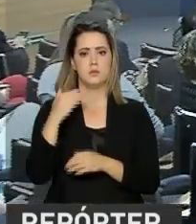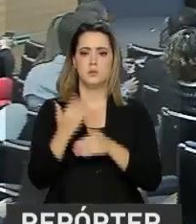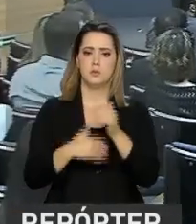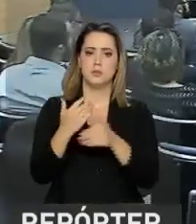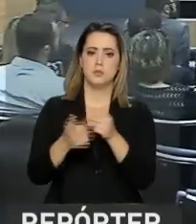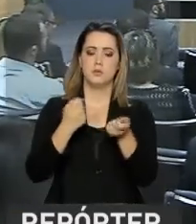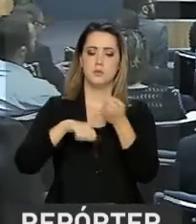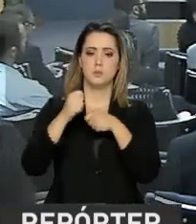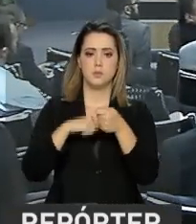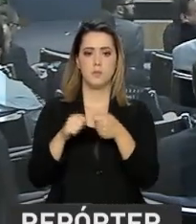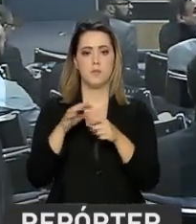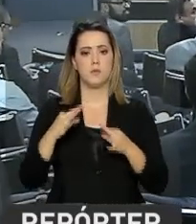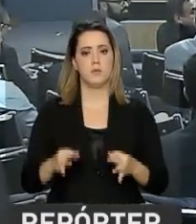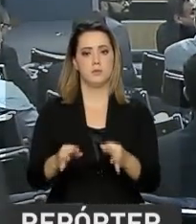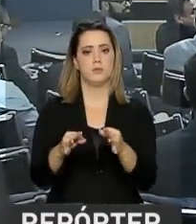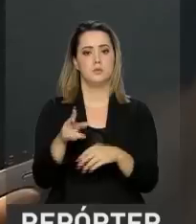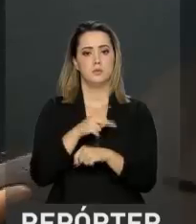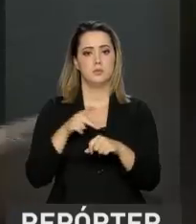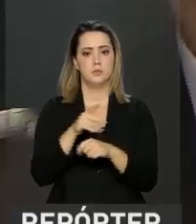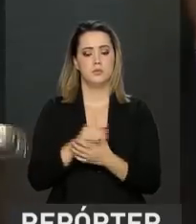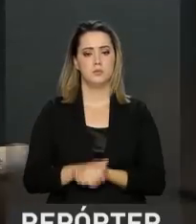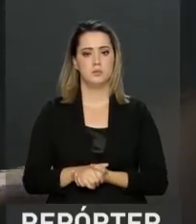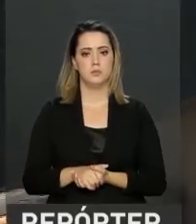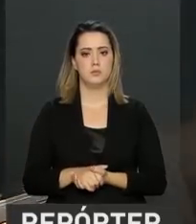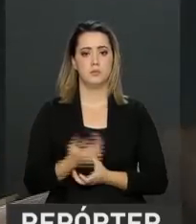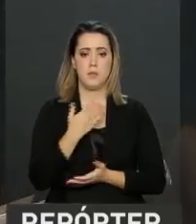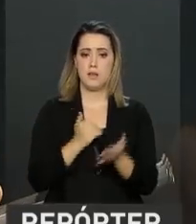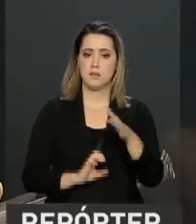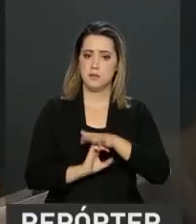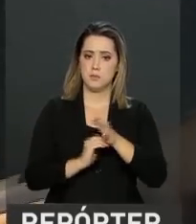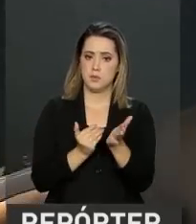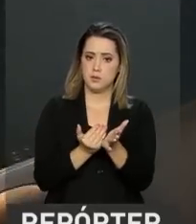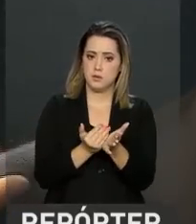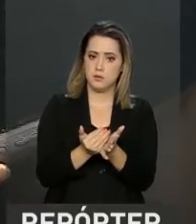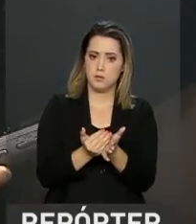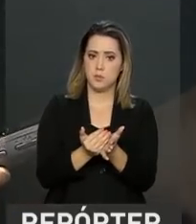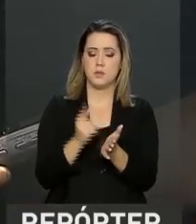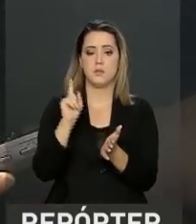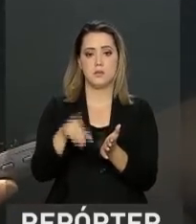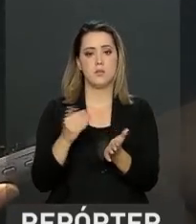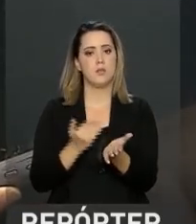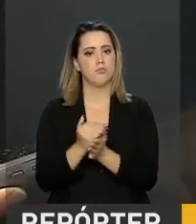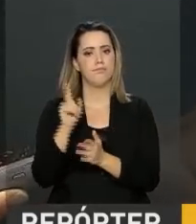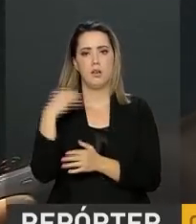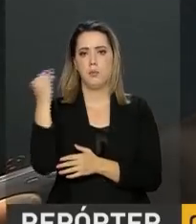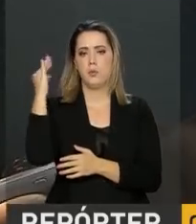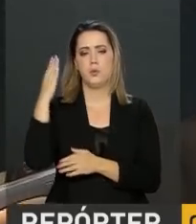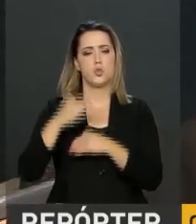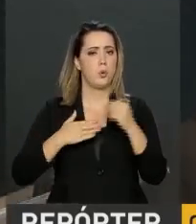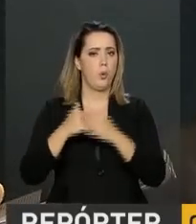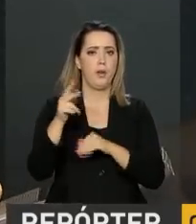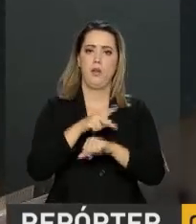desenvolvimento econômico e tecnológico do país as startups elas são a essência do desenvolvimento de qualquer país